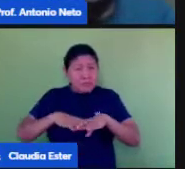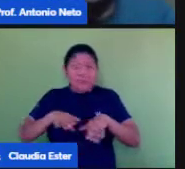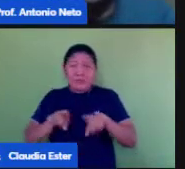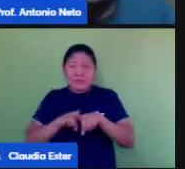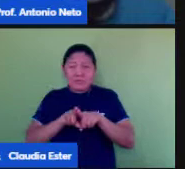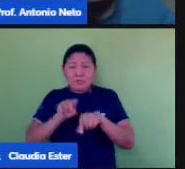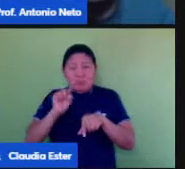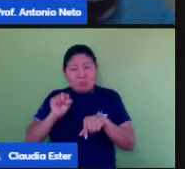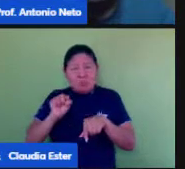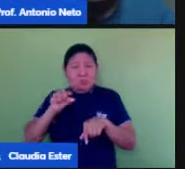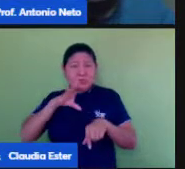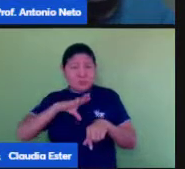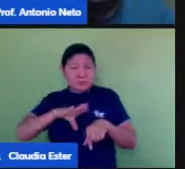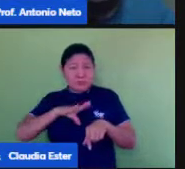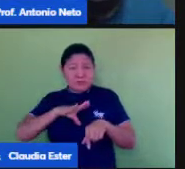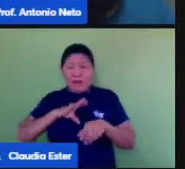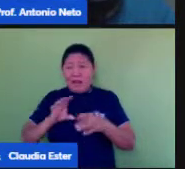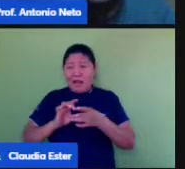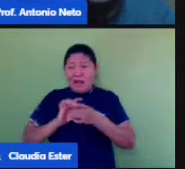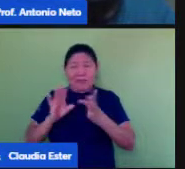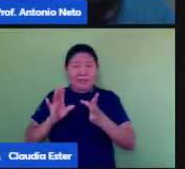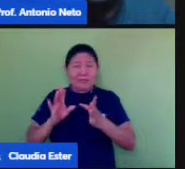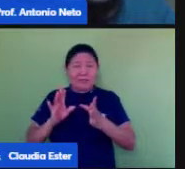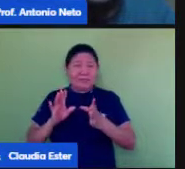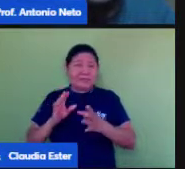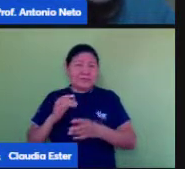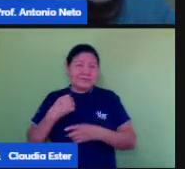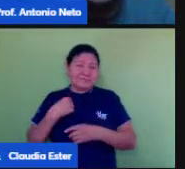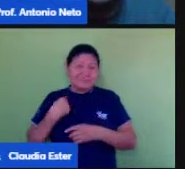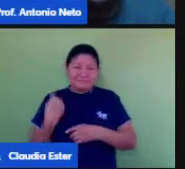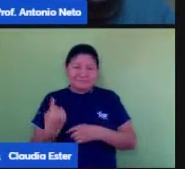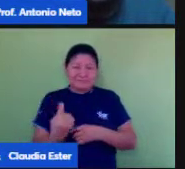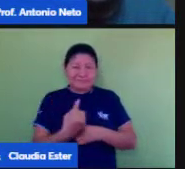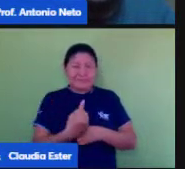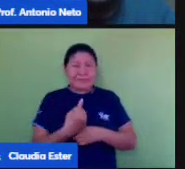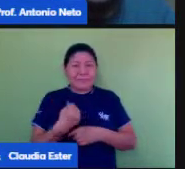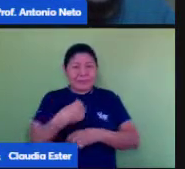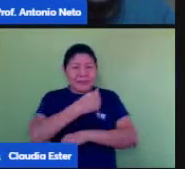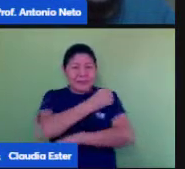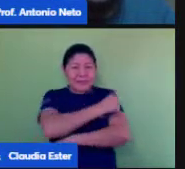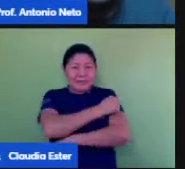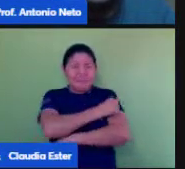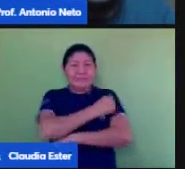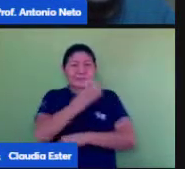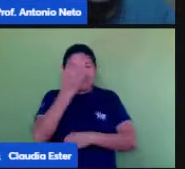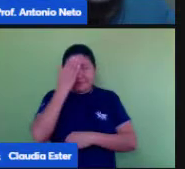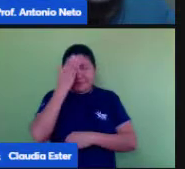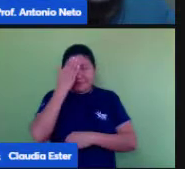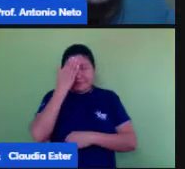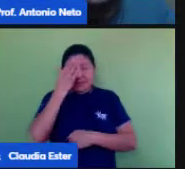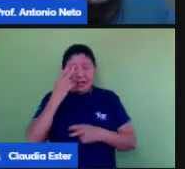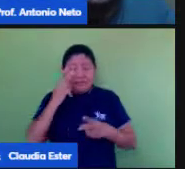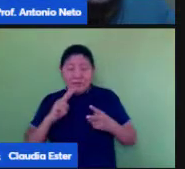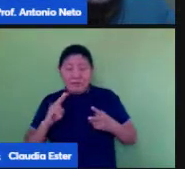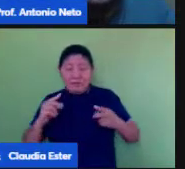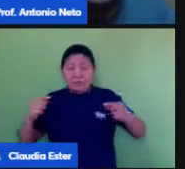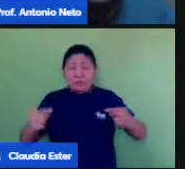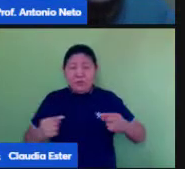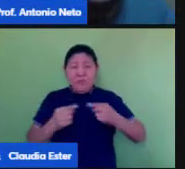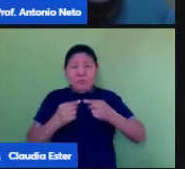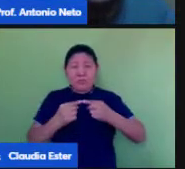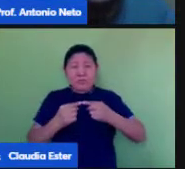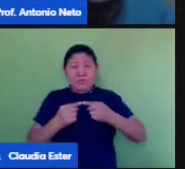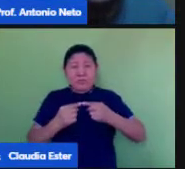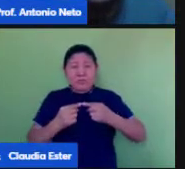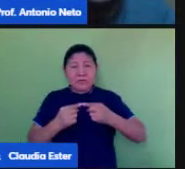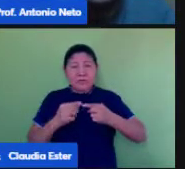uma interdependência entre a língua portuguesa e a matemática, no sentido de que, na interpretação,